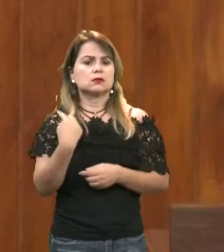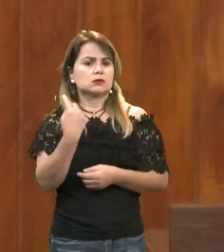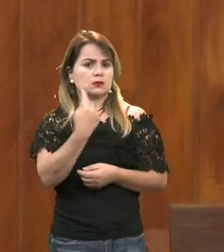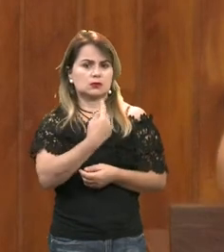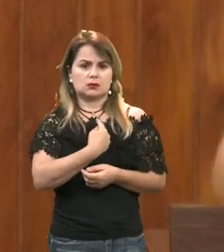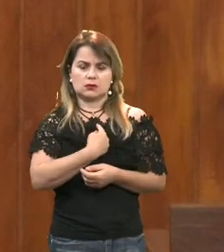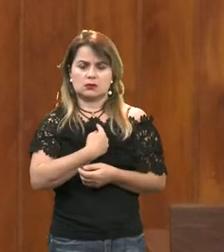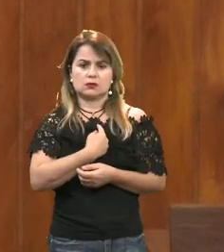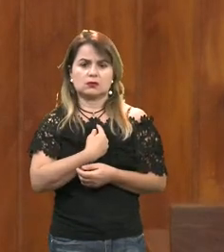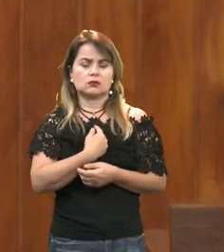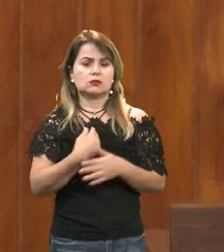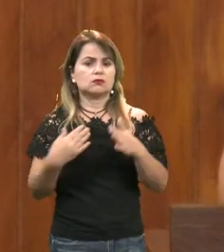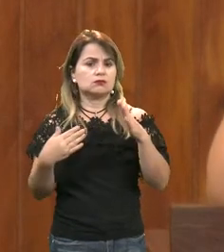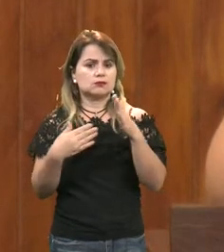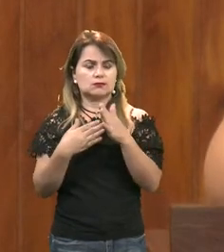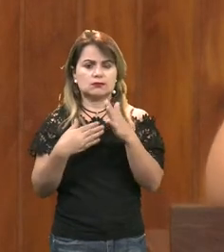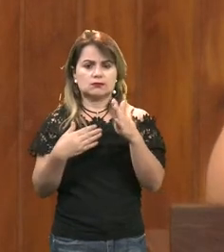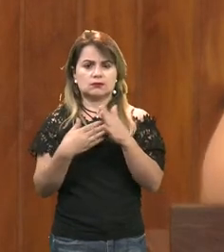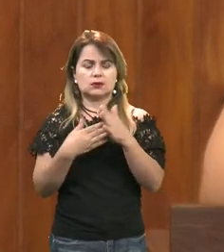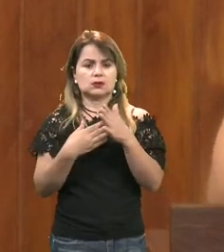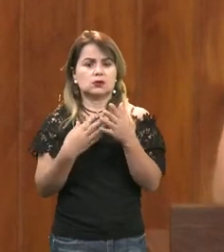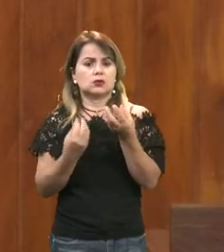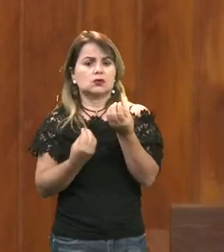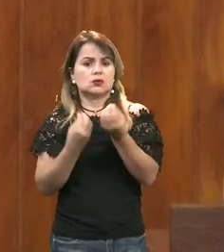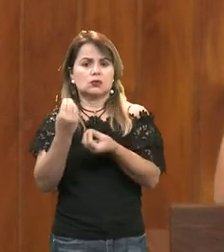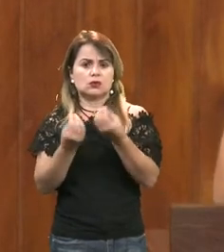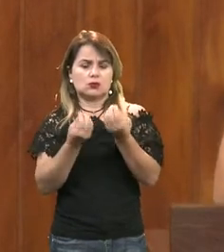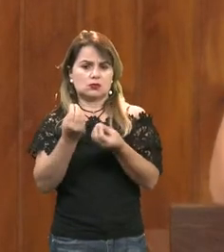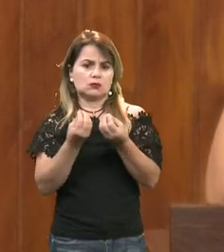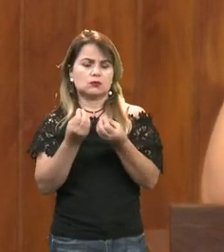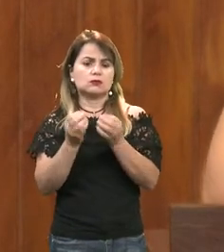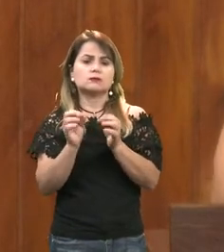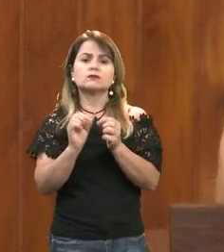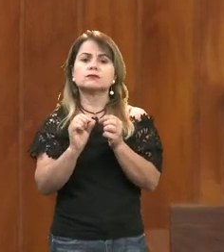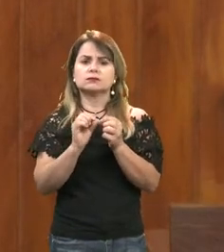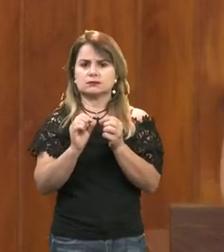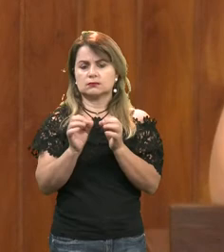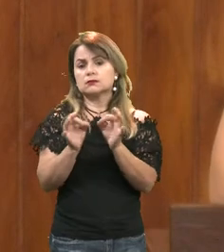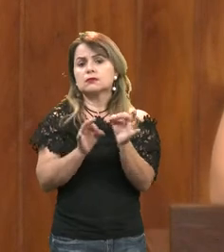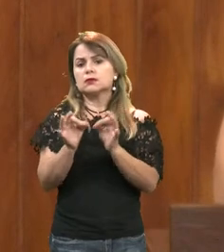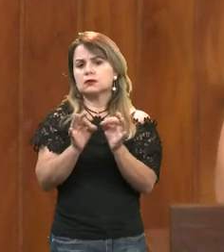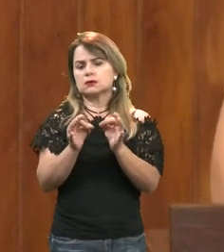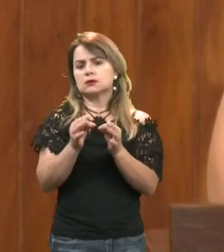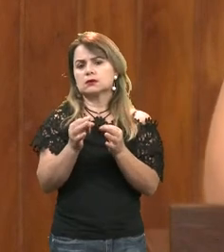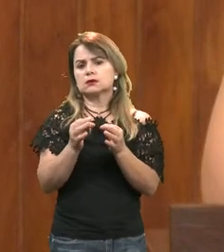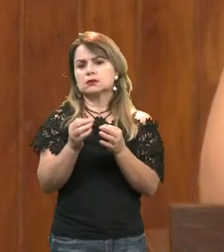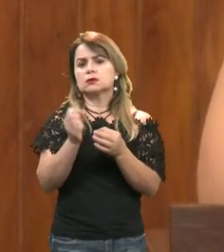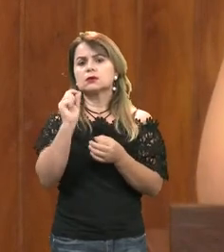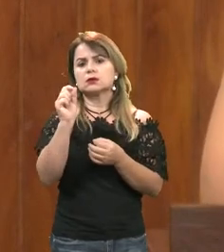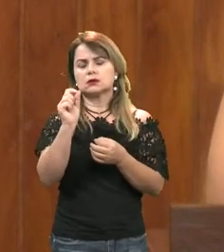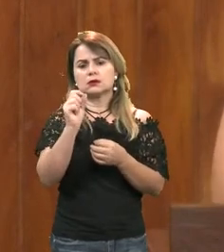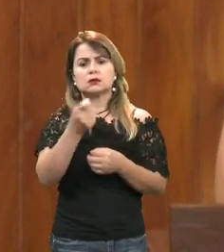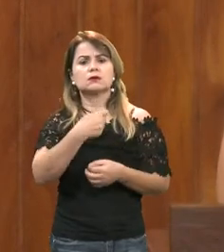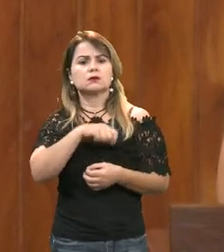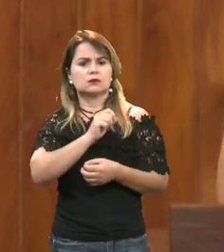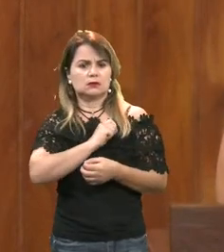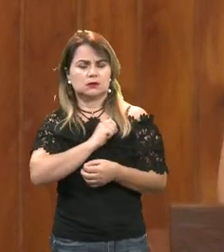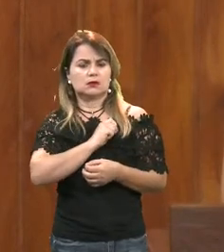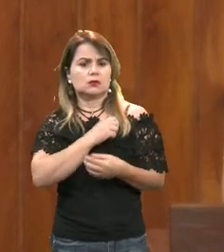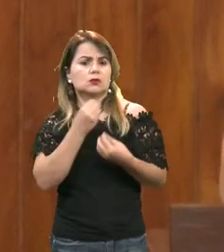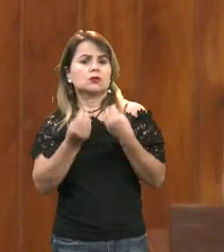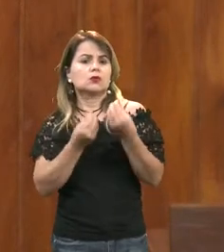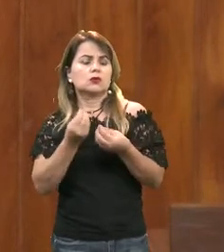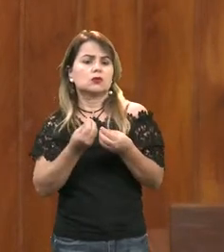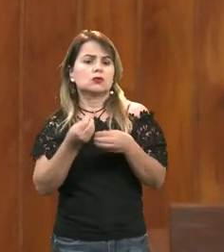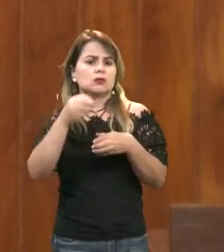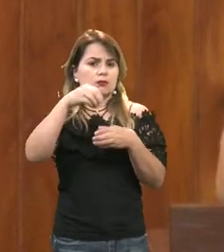ferramentas, os limites de como isso vai ficar. Quem vai fiscalizar, como vai ser o controle, como vai ser o cultivo,